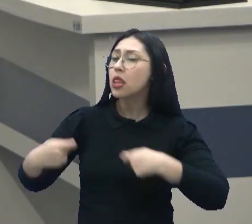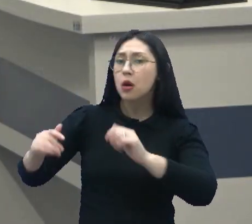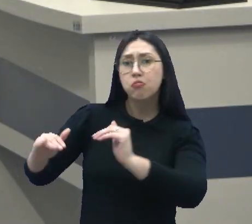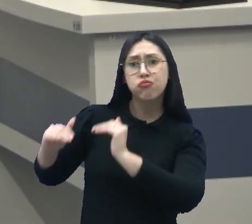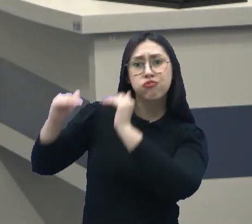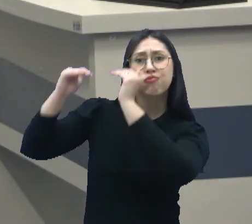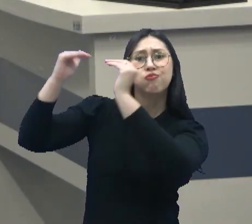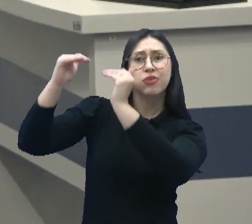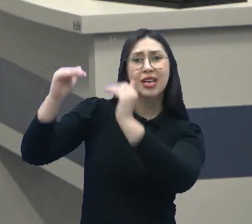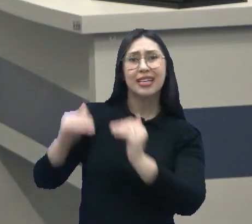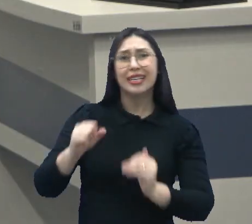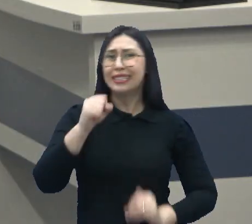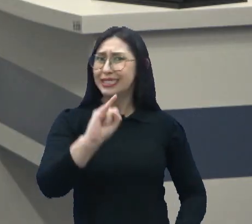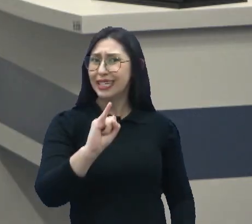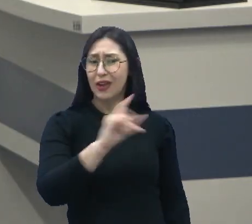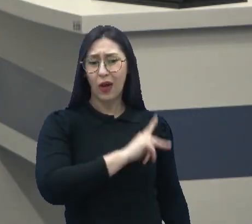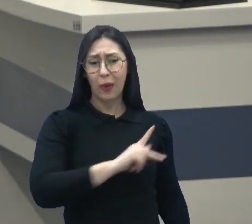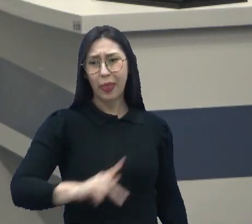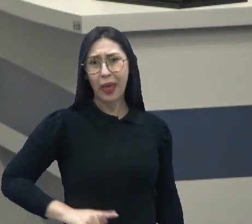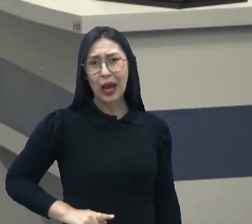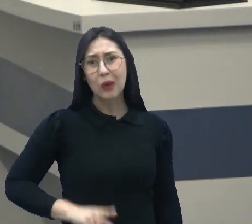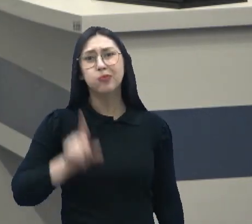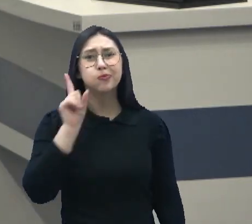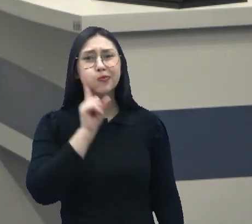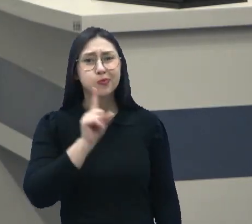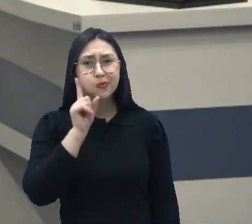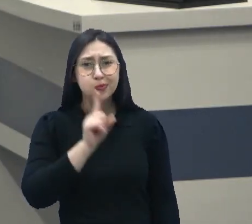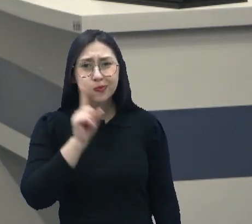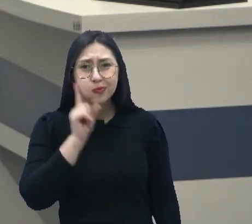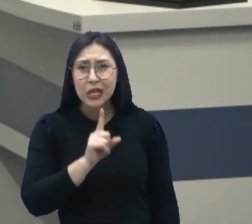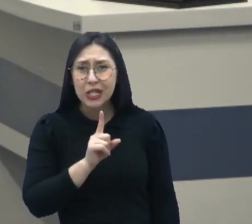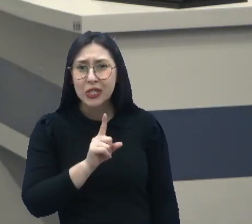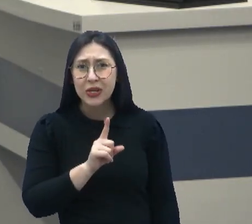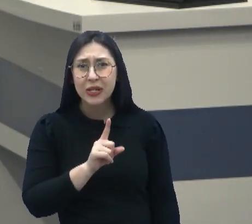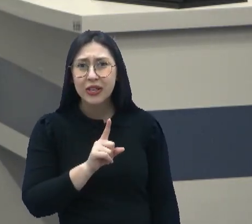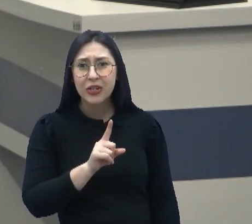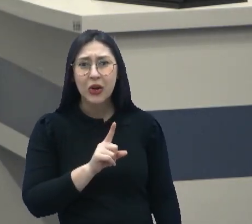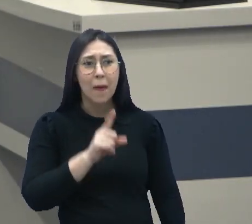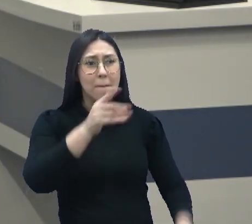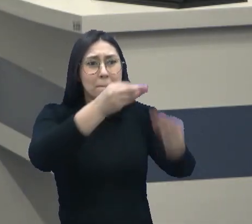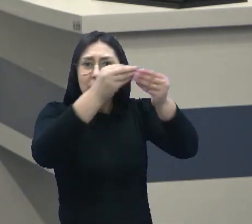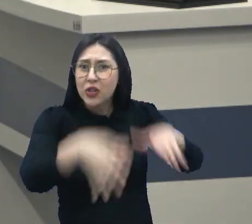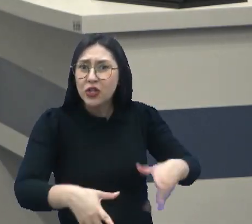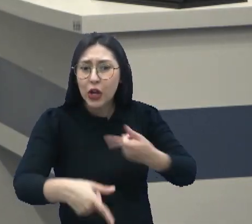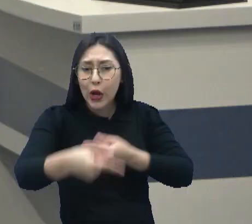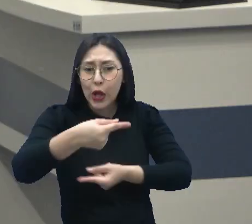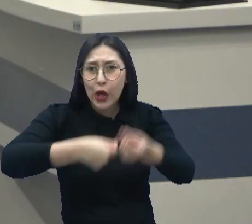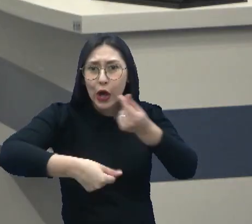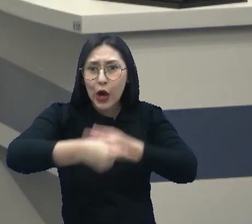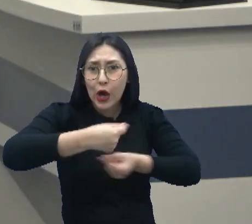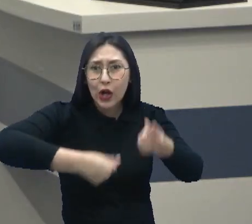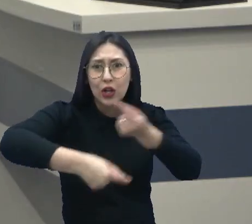presidente americano, né, coloca em jogo a questão econômica e